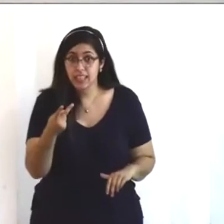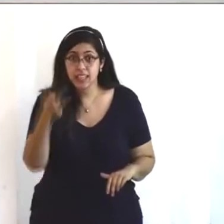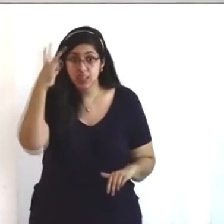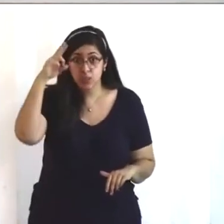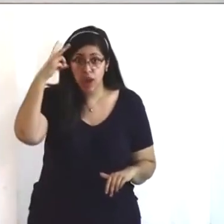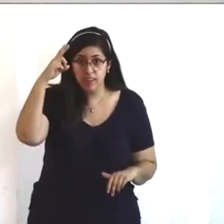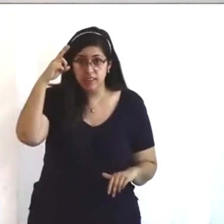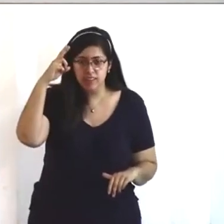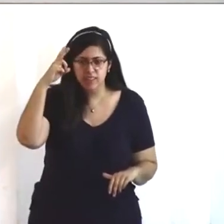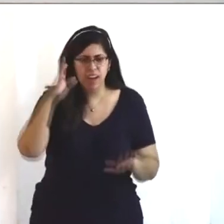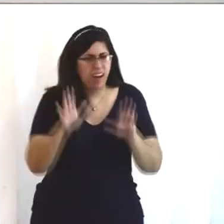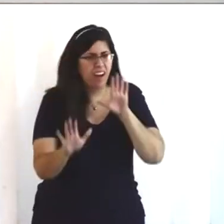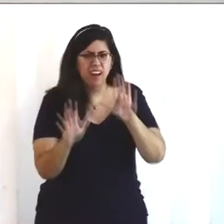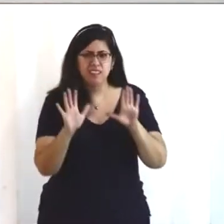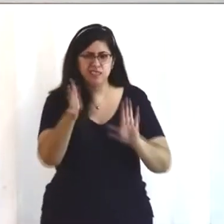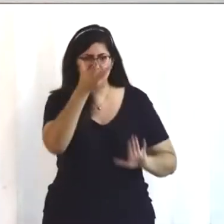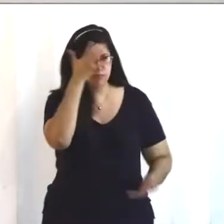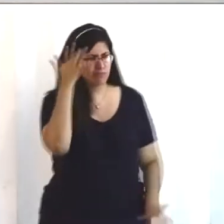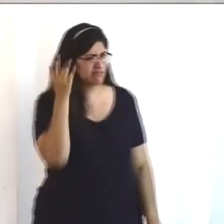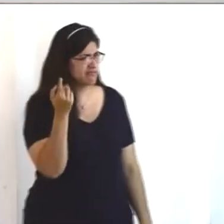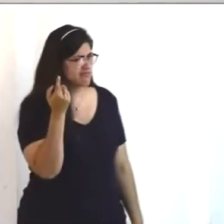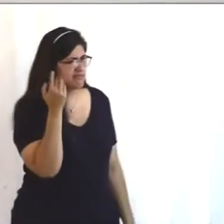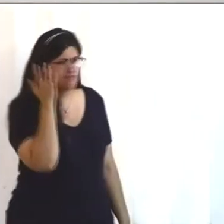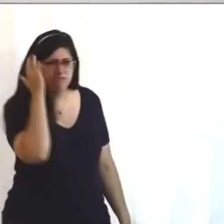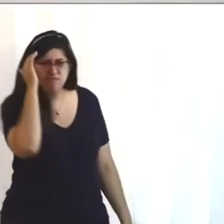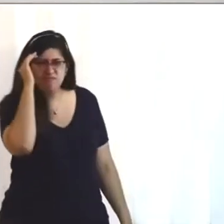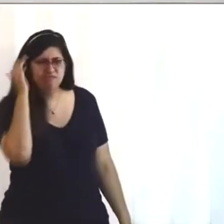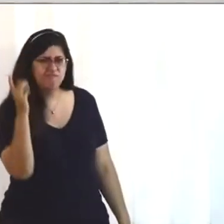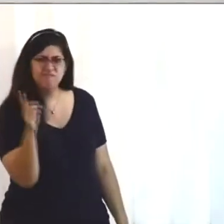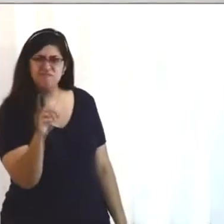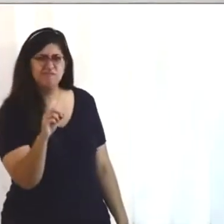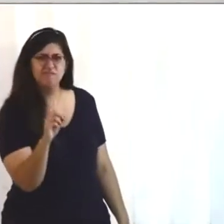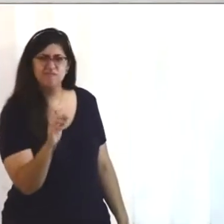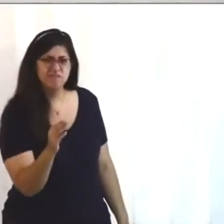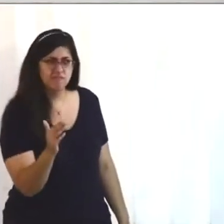entendessem, as pessoas não compreendessem o que ele estava falando.